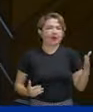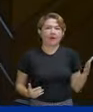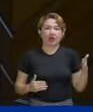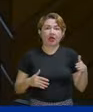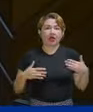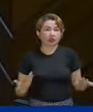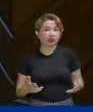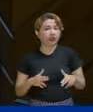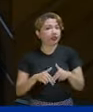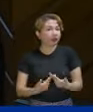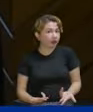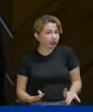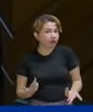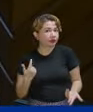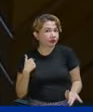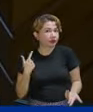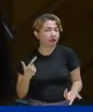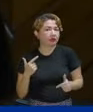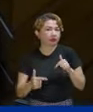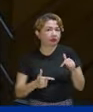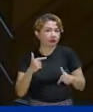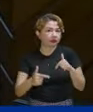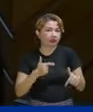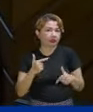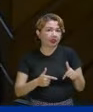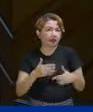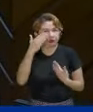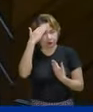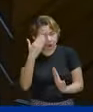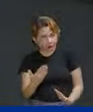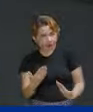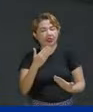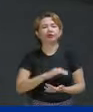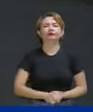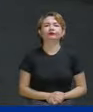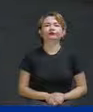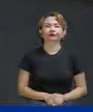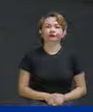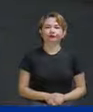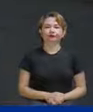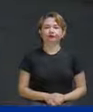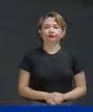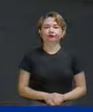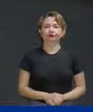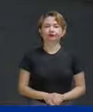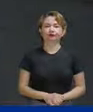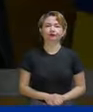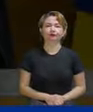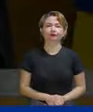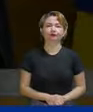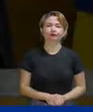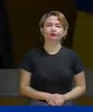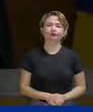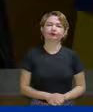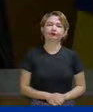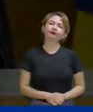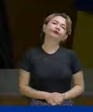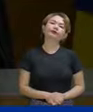na boa fé é que foi prestado serviço e prestado as contas. Muito obrigado. Essa presidente. questão, nada. Imagem Então, ampla vamos do lá.